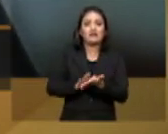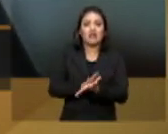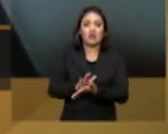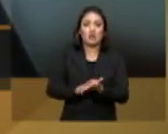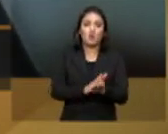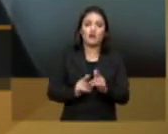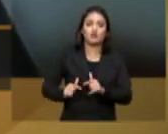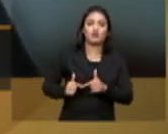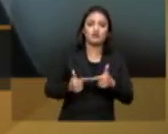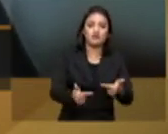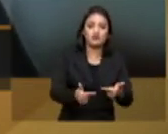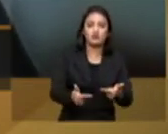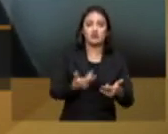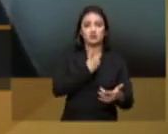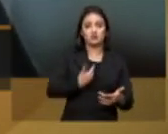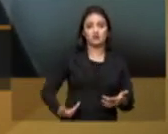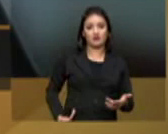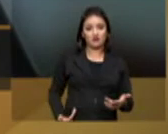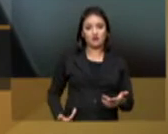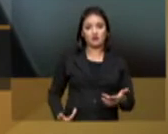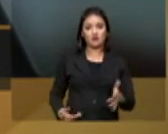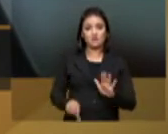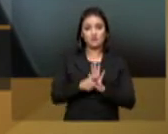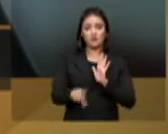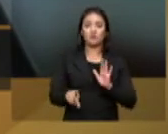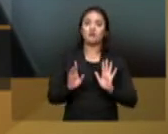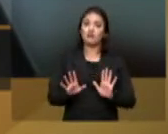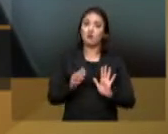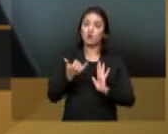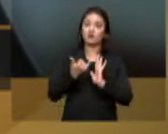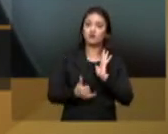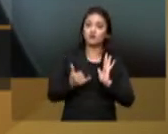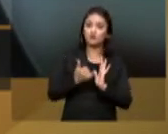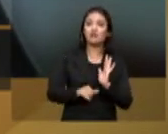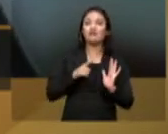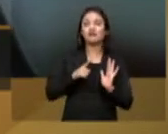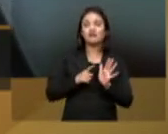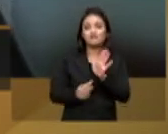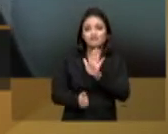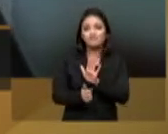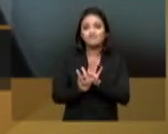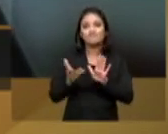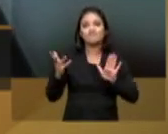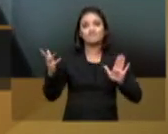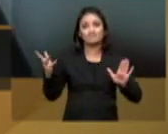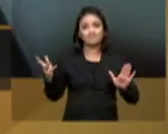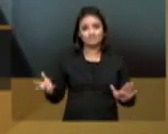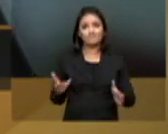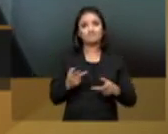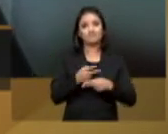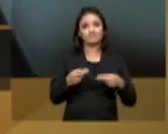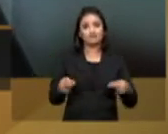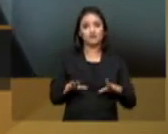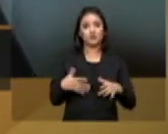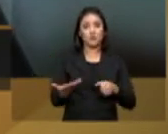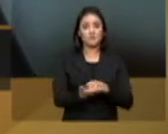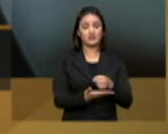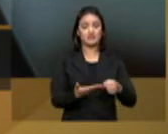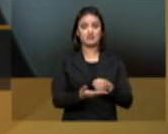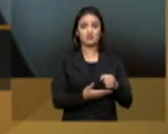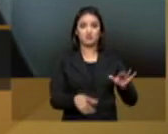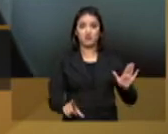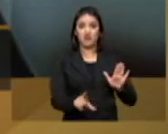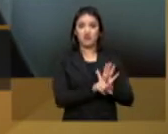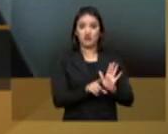Tais tributos são, assim, portadores de alta carga de coatividade, o que implica dizer que o princípio da